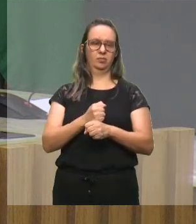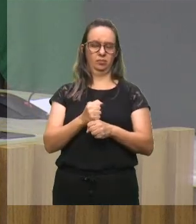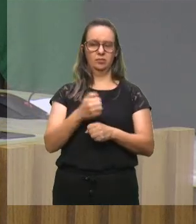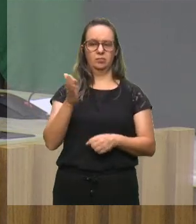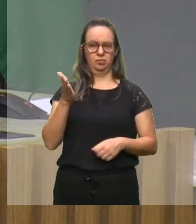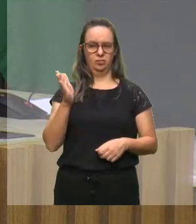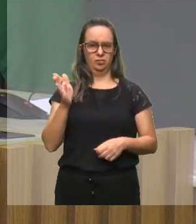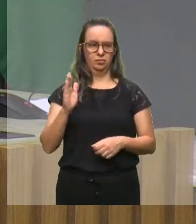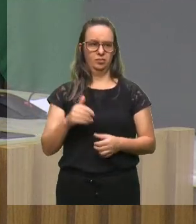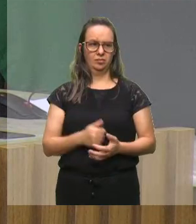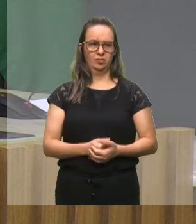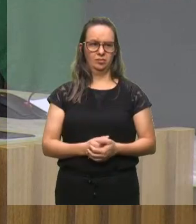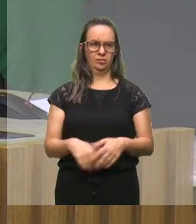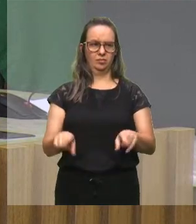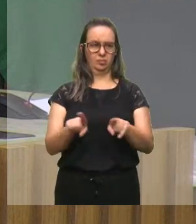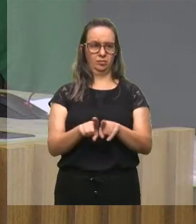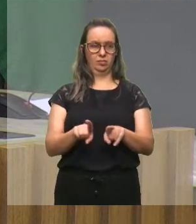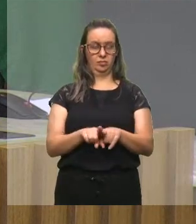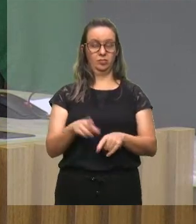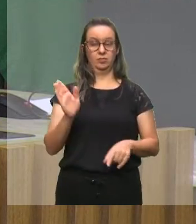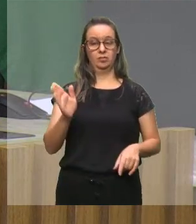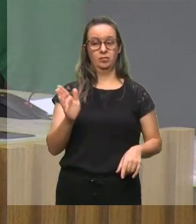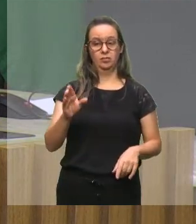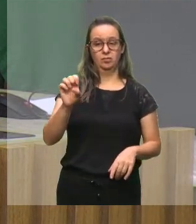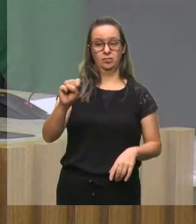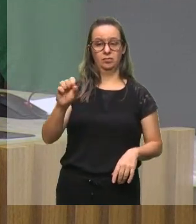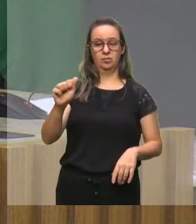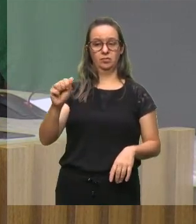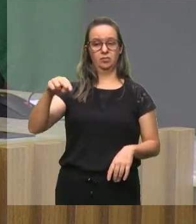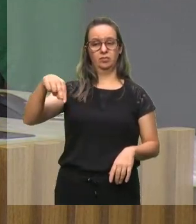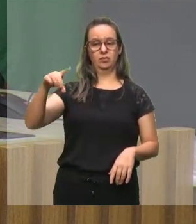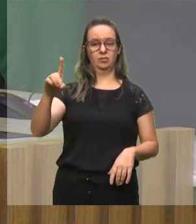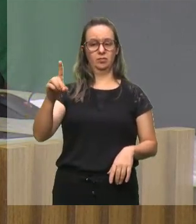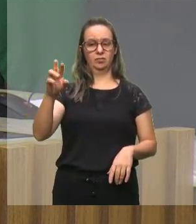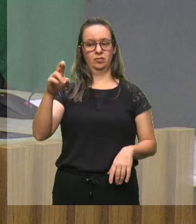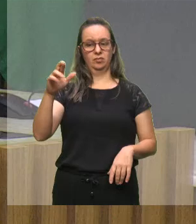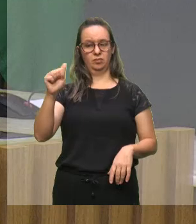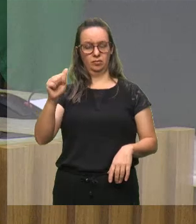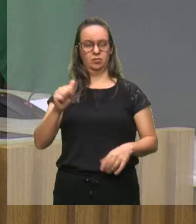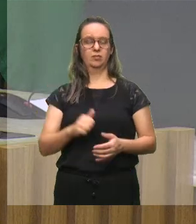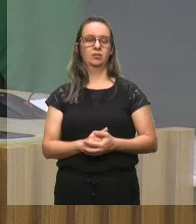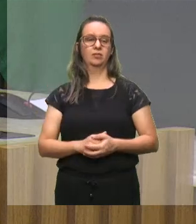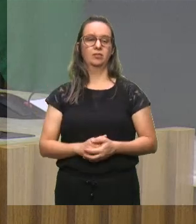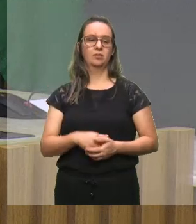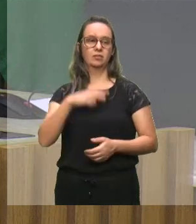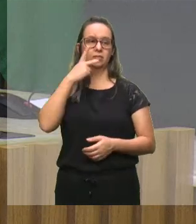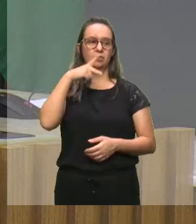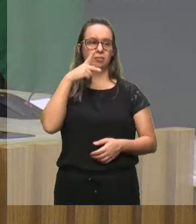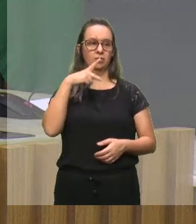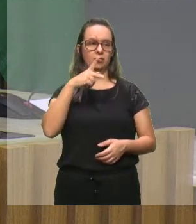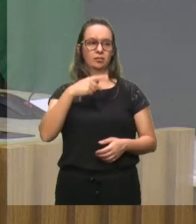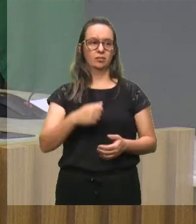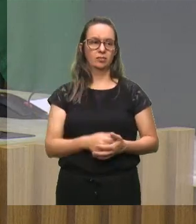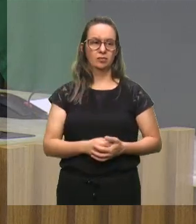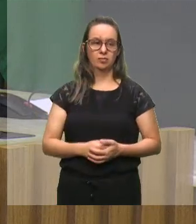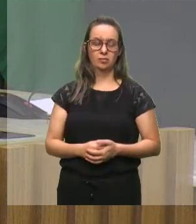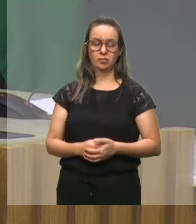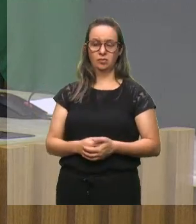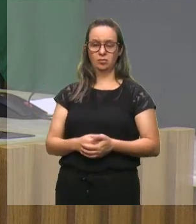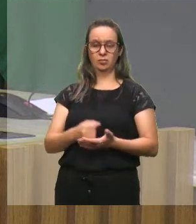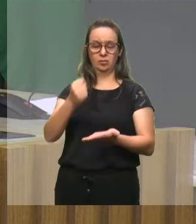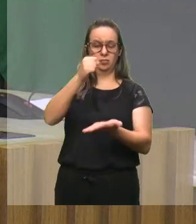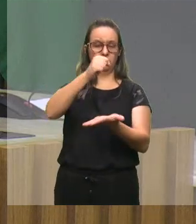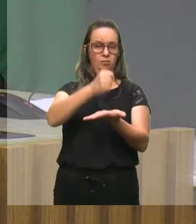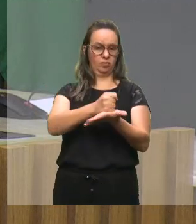Como a Sandra, uma das nossas diretoras, falou agora, na questão dos reajustes de contrato, Faz 2 meses